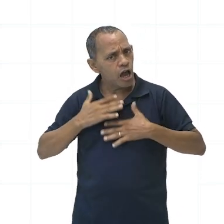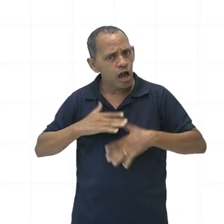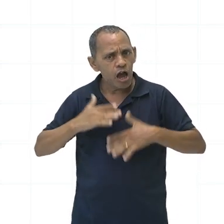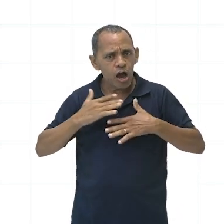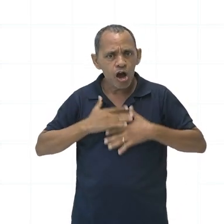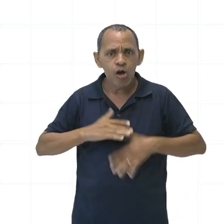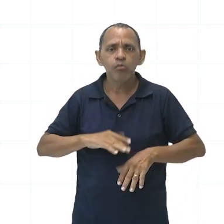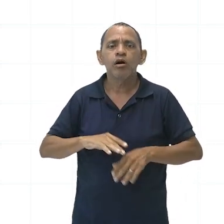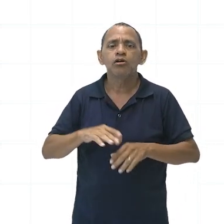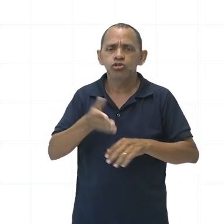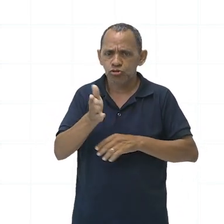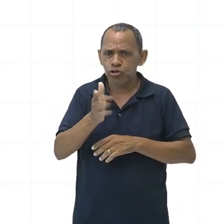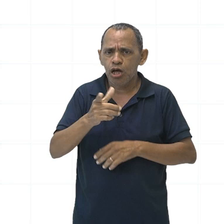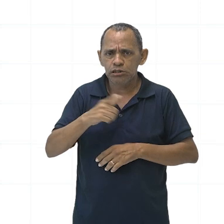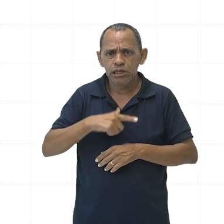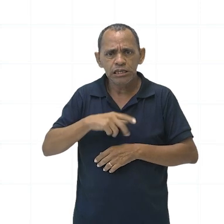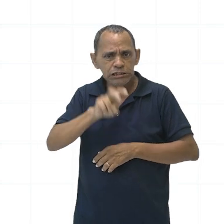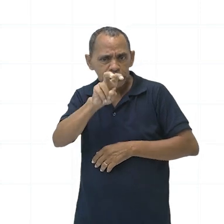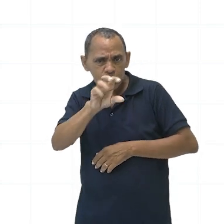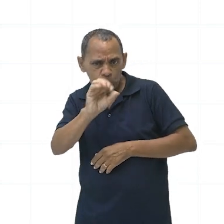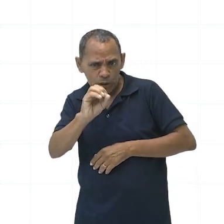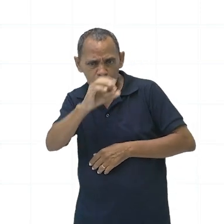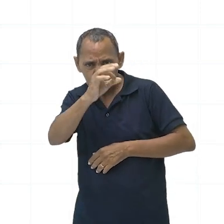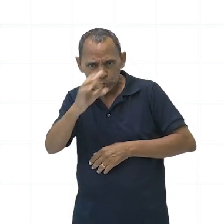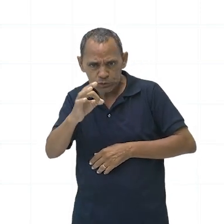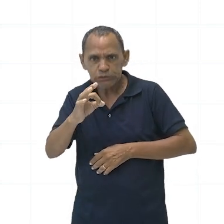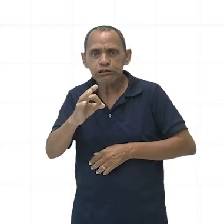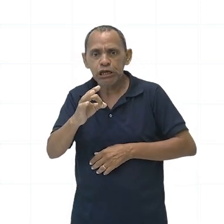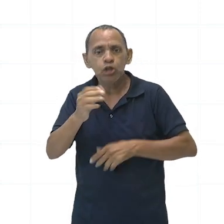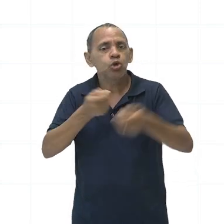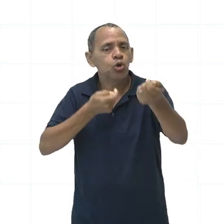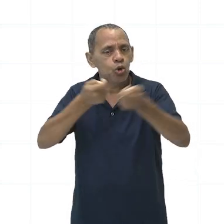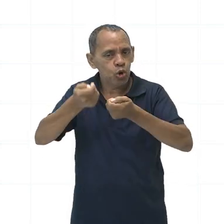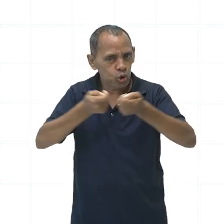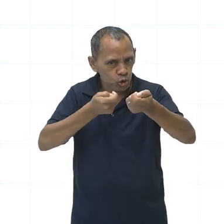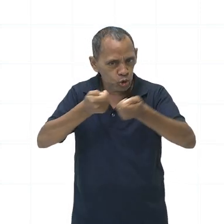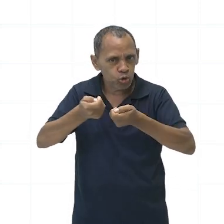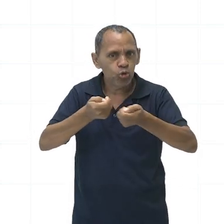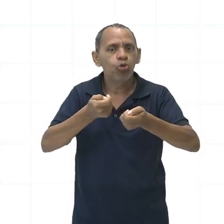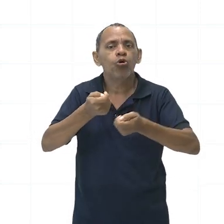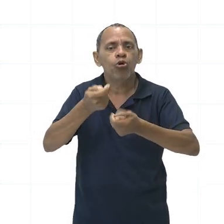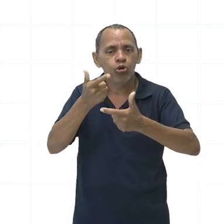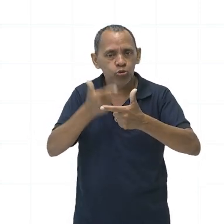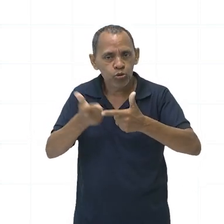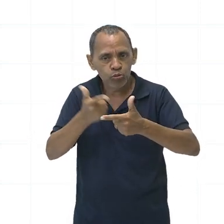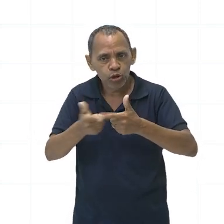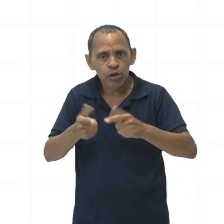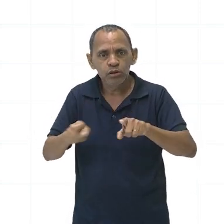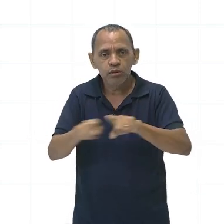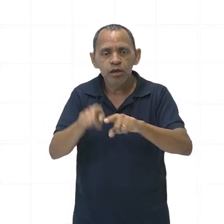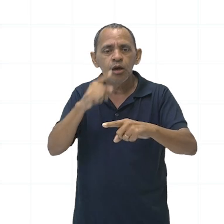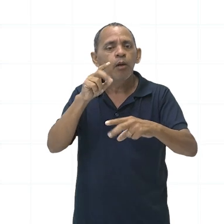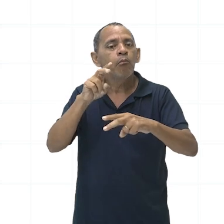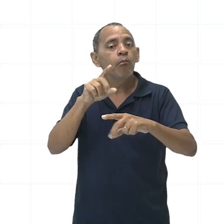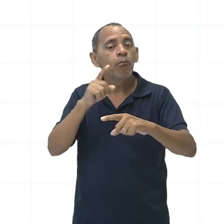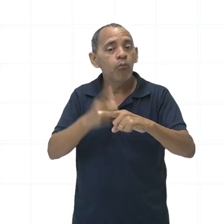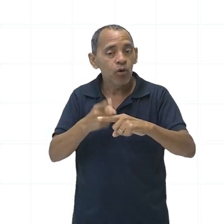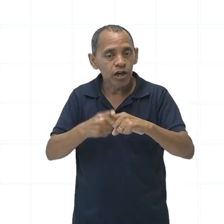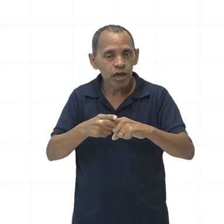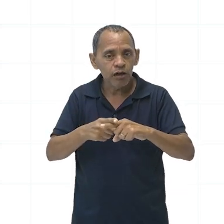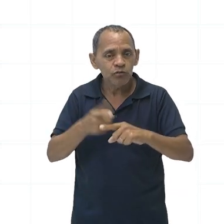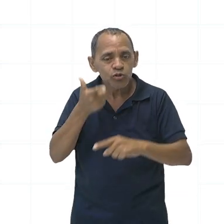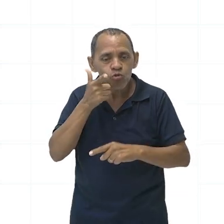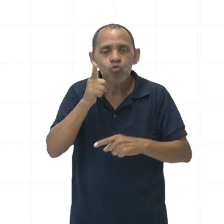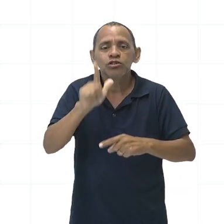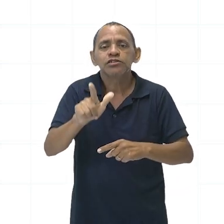50% do controle da situação, porque você consegue tomar decisões mais acertadas ali, que vão ser